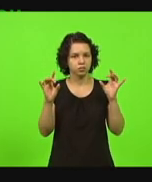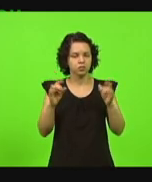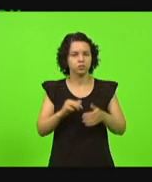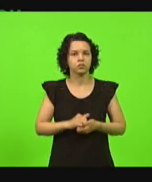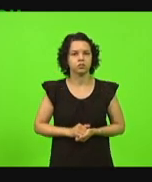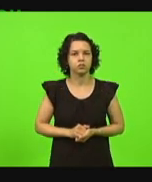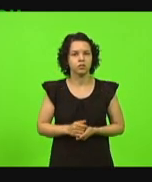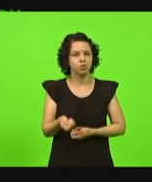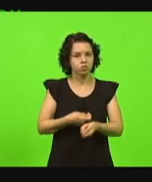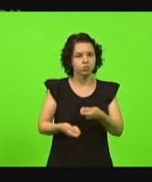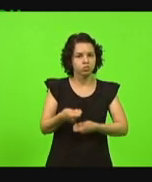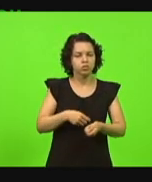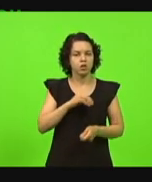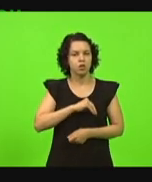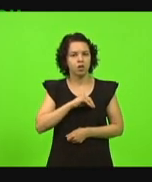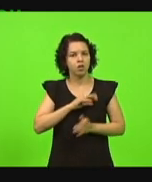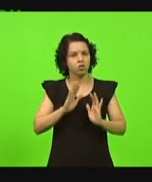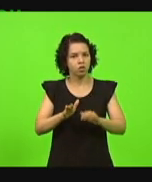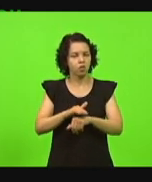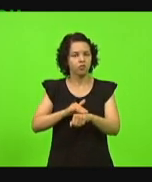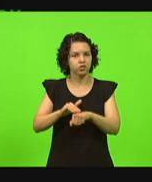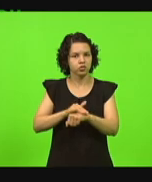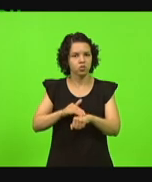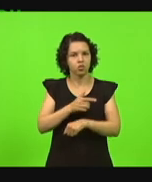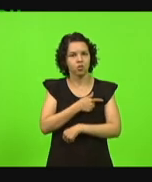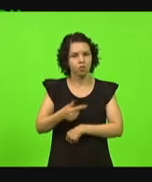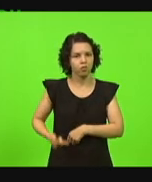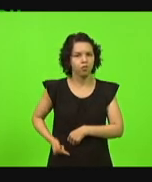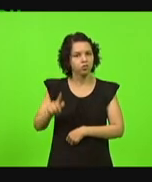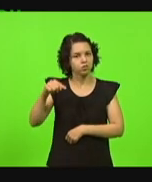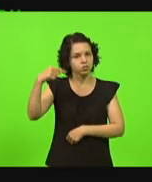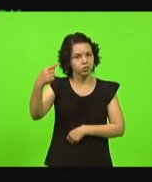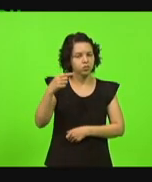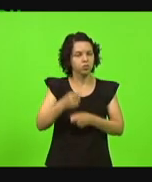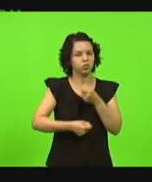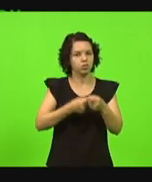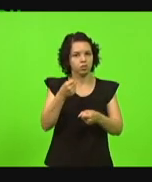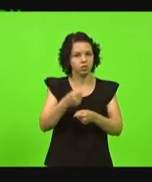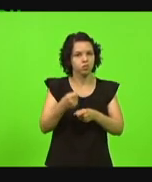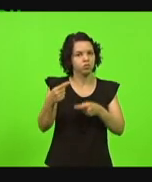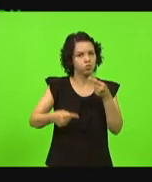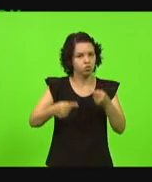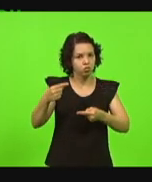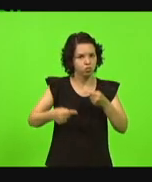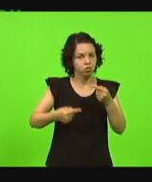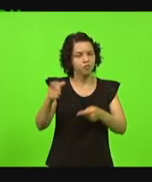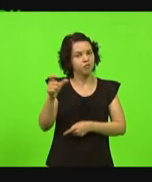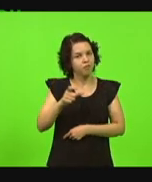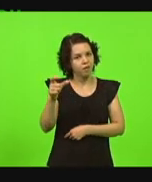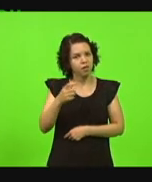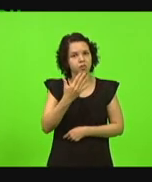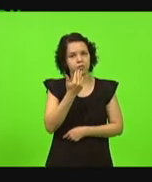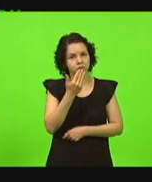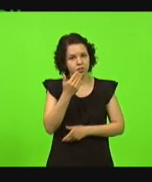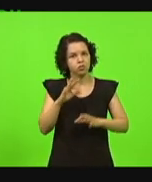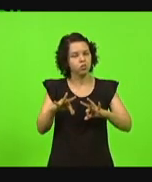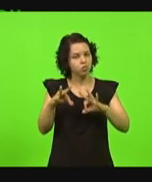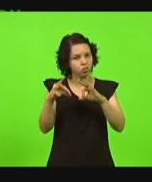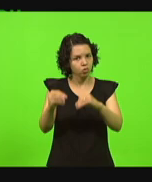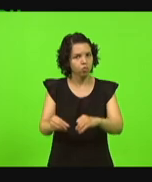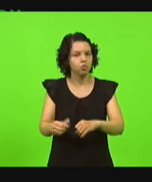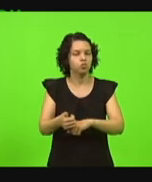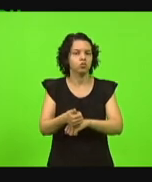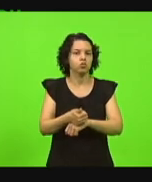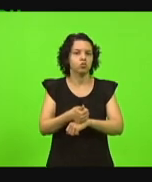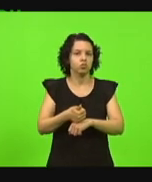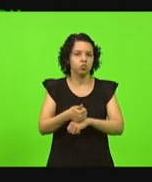com o governo para que no próximo ano se discuta um vale alimentação para todos os funcionários públicos estaduais. Todos